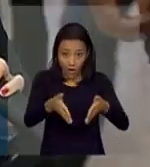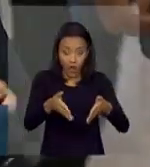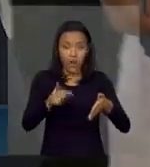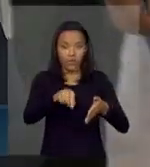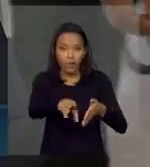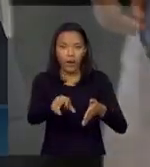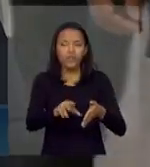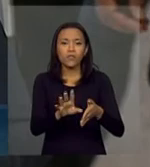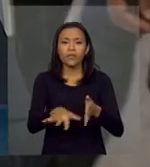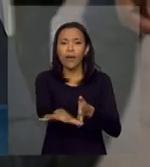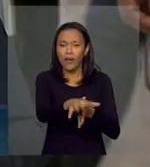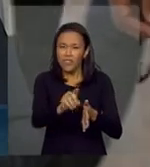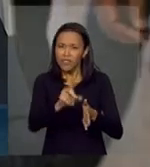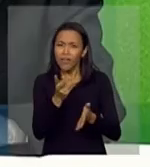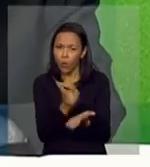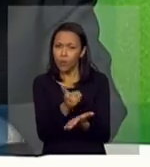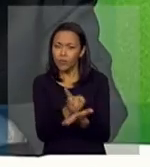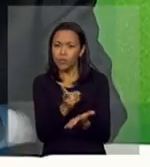ou não?